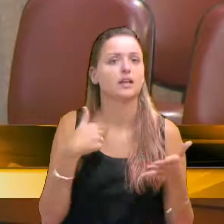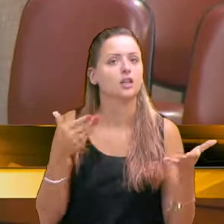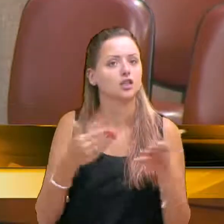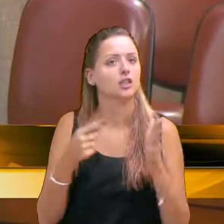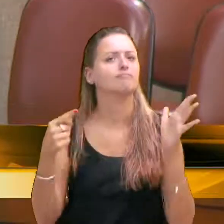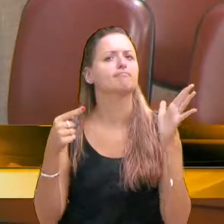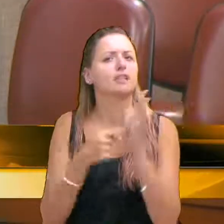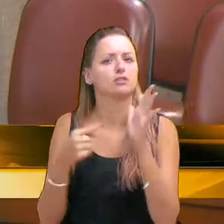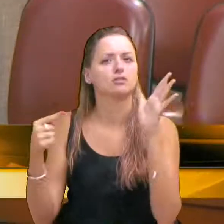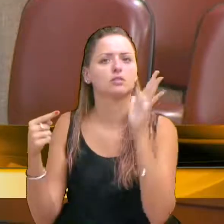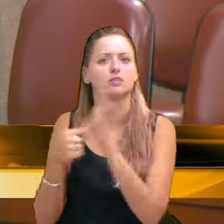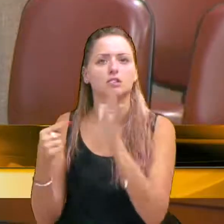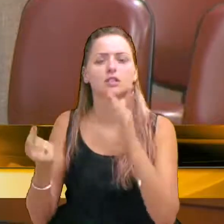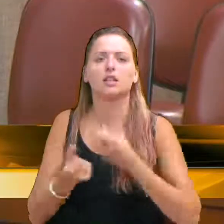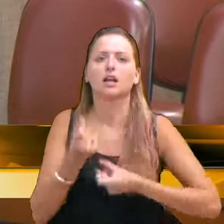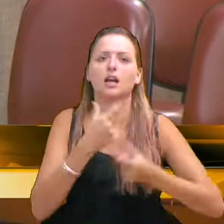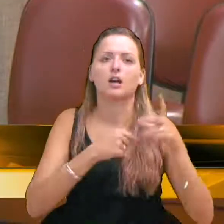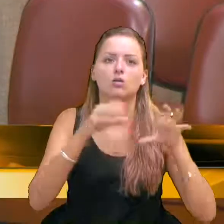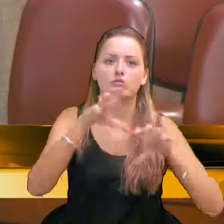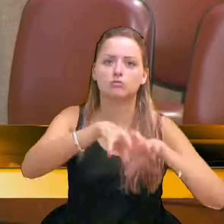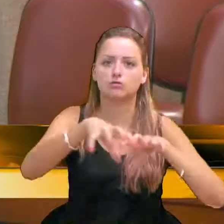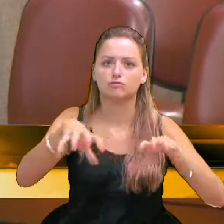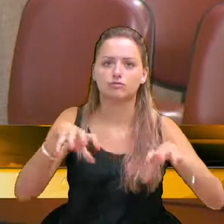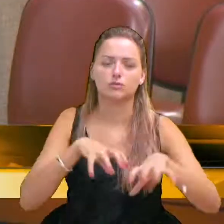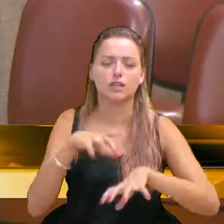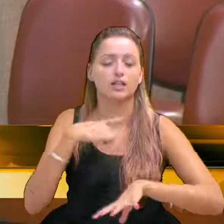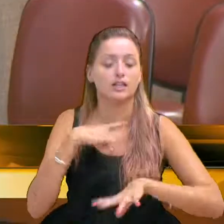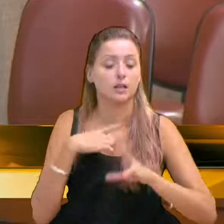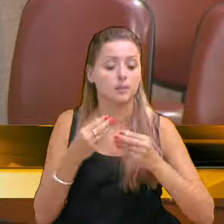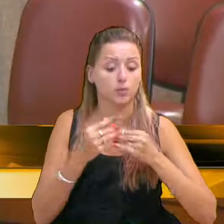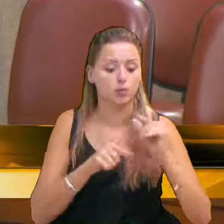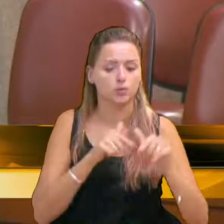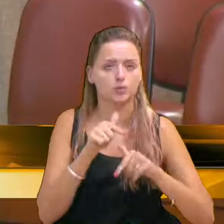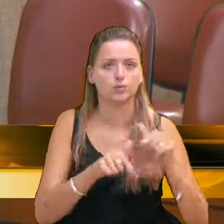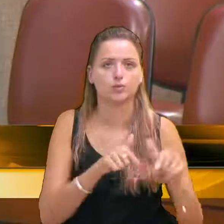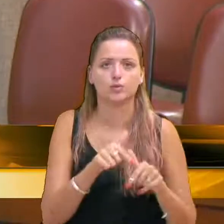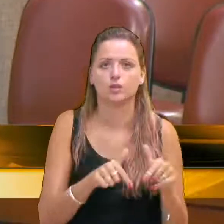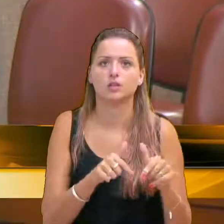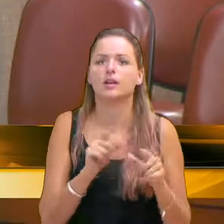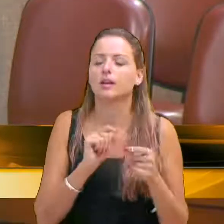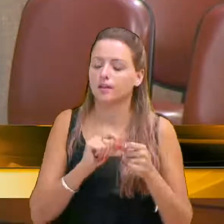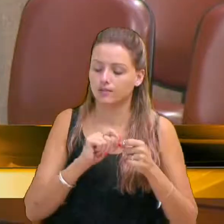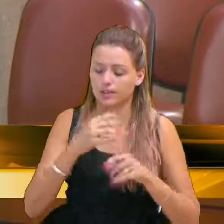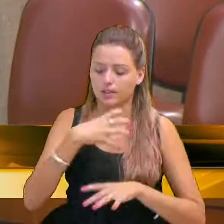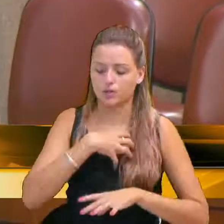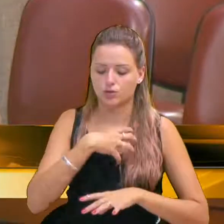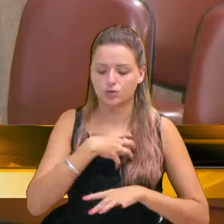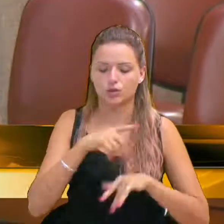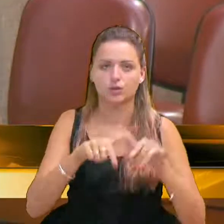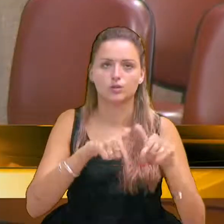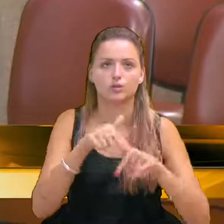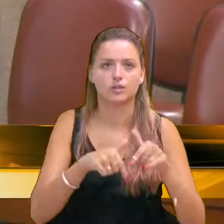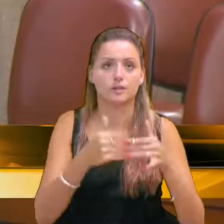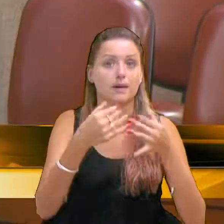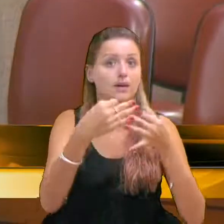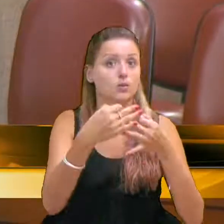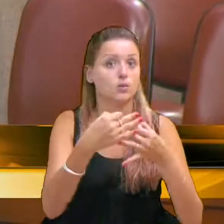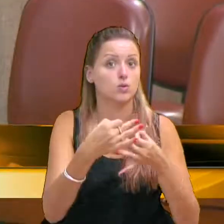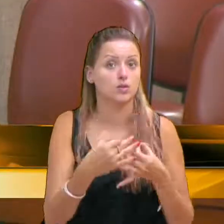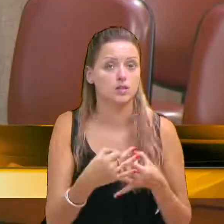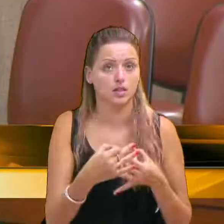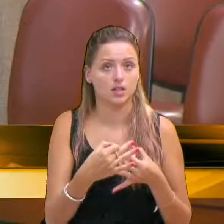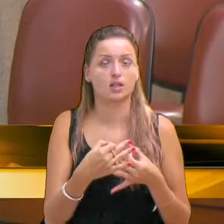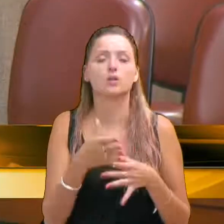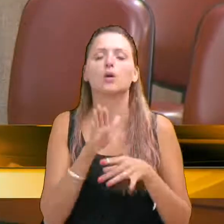aqui várias vezes, alguns setores são muito eficientes, atuam de forma muito